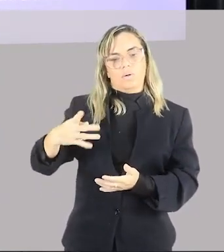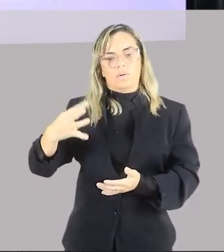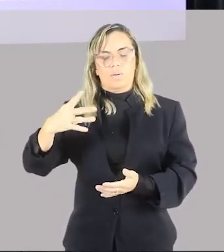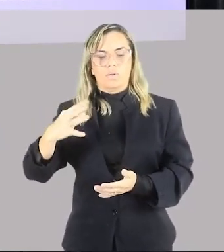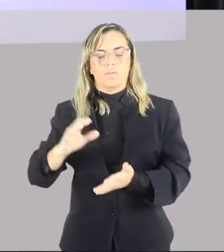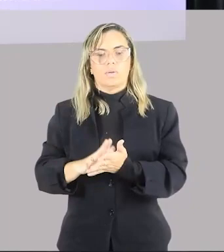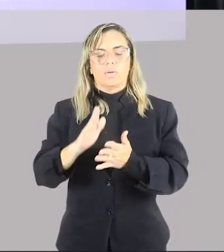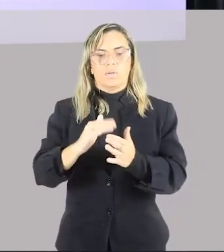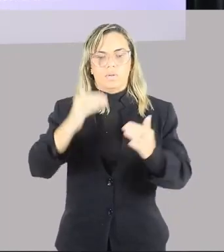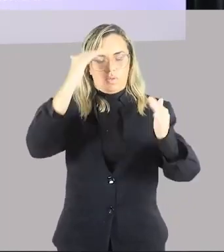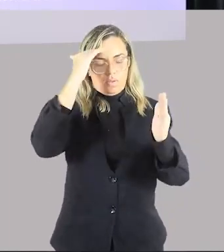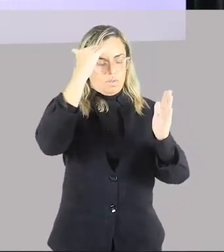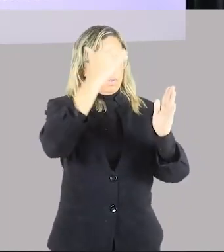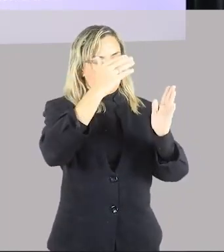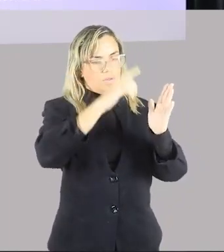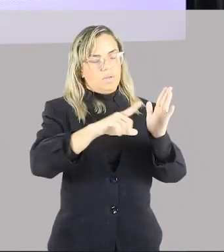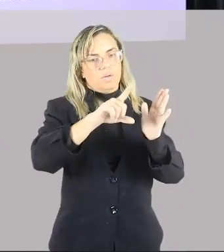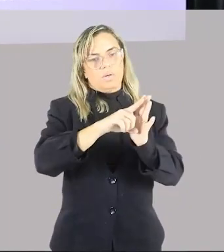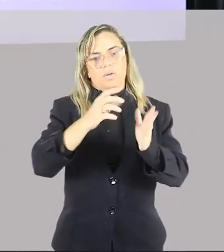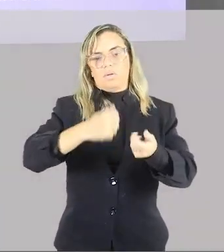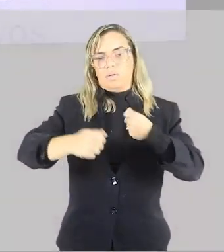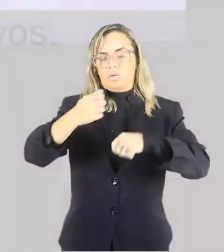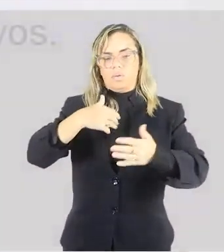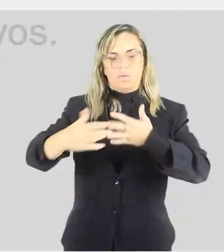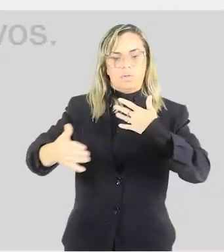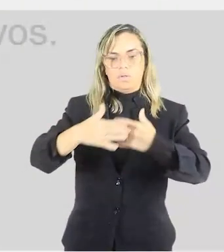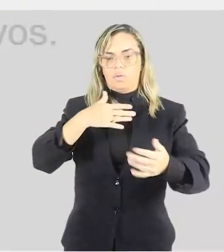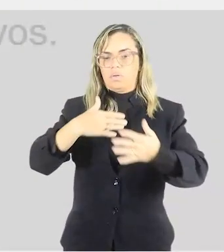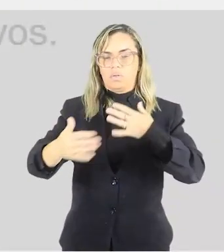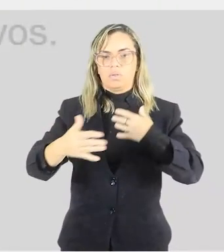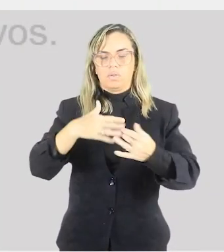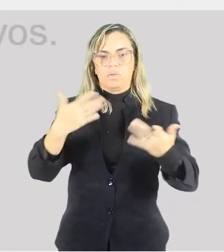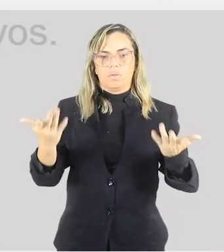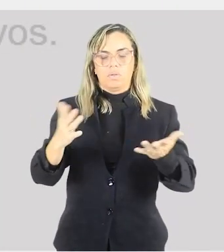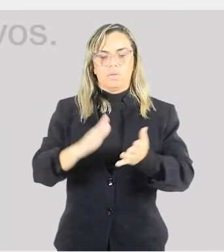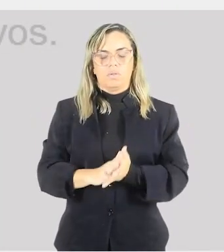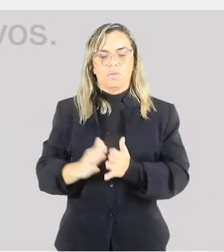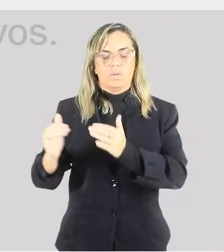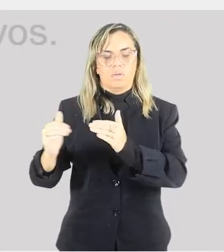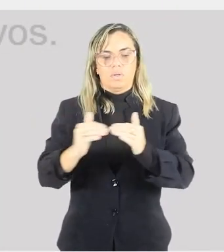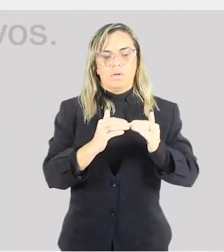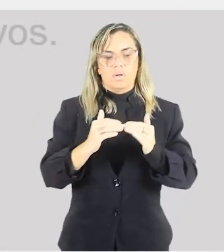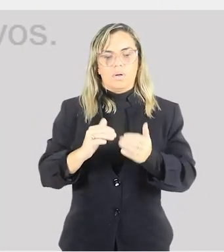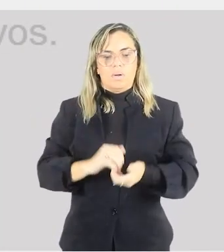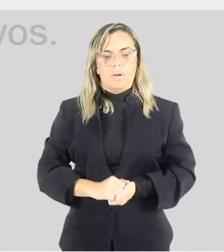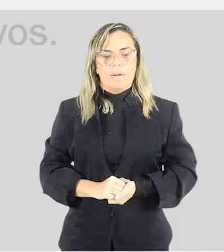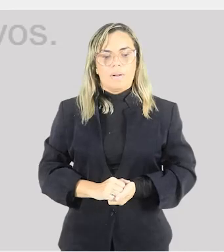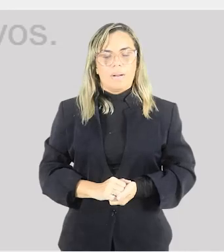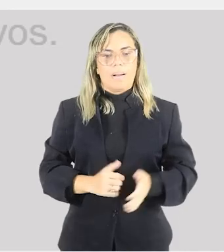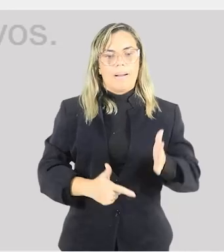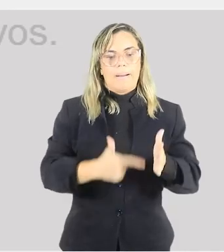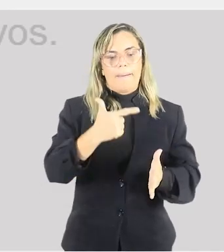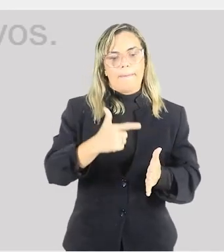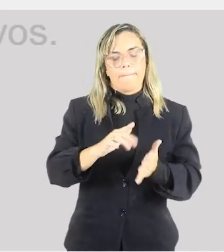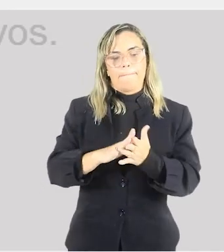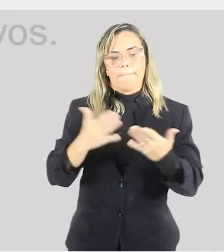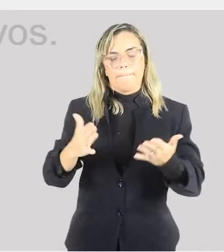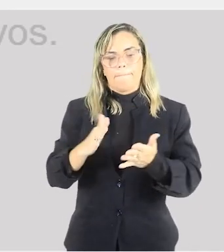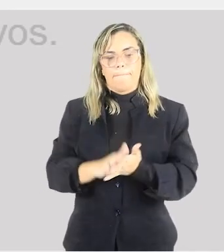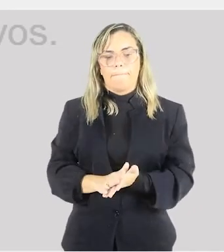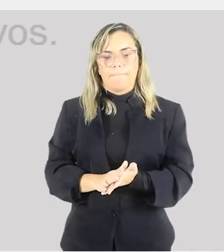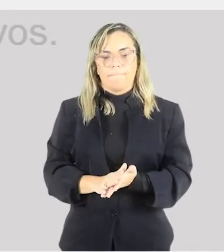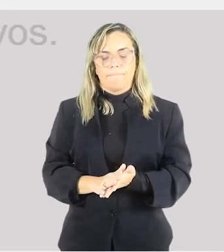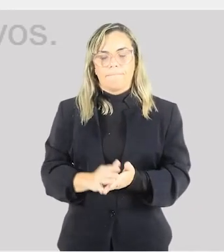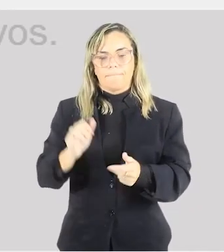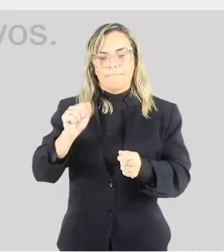faz cumprir ao administrado, independente da vontade, da concordância do administrado. O ato de gestão é executado